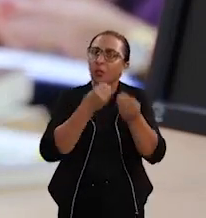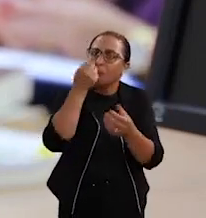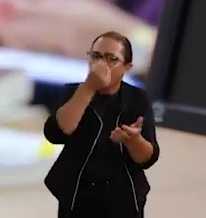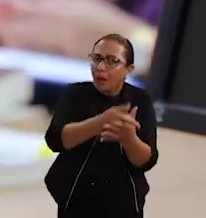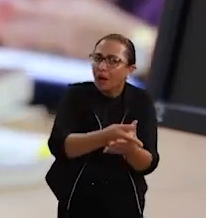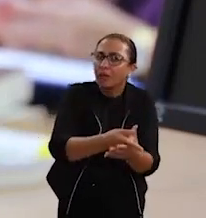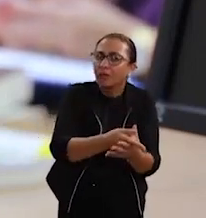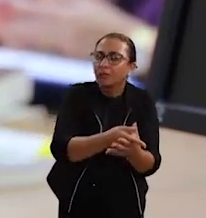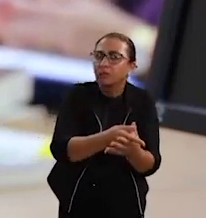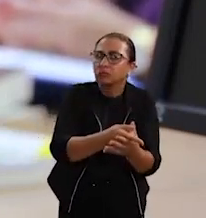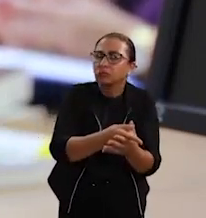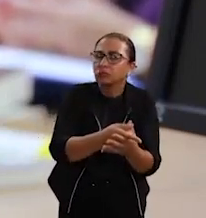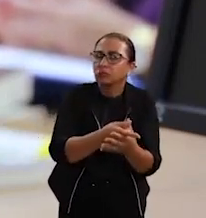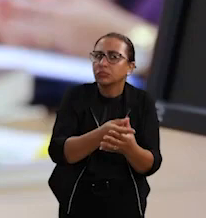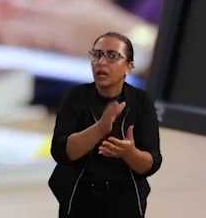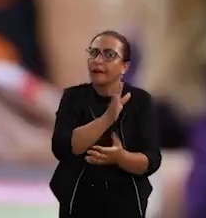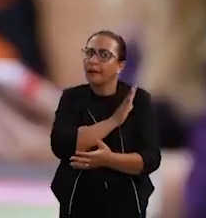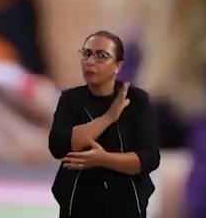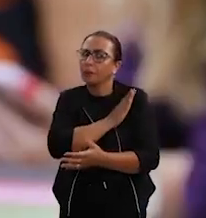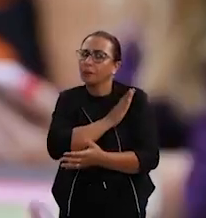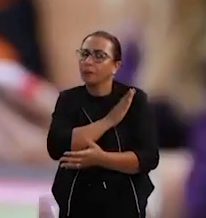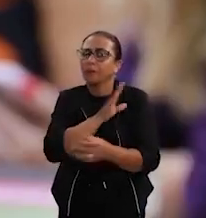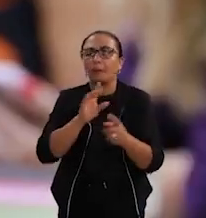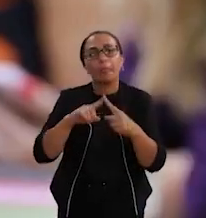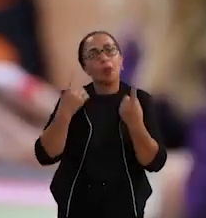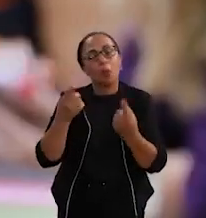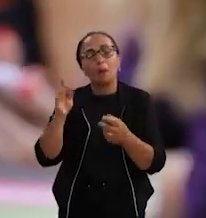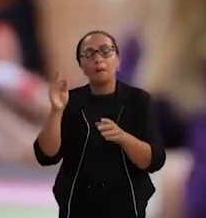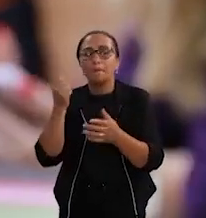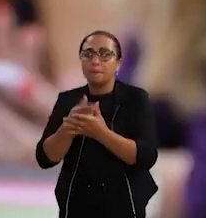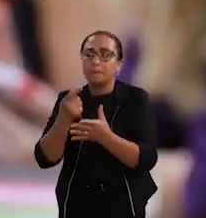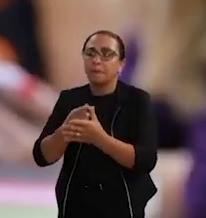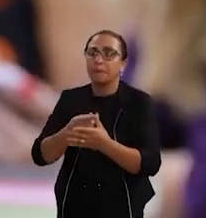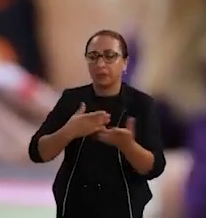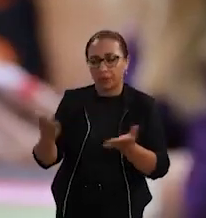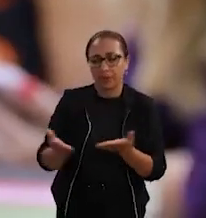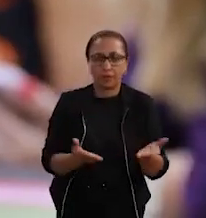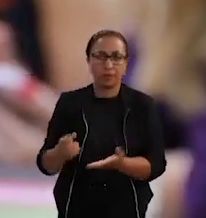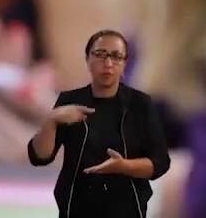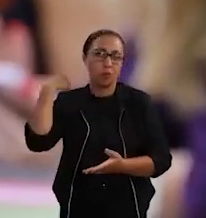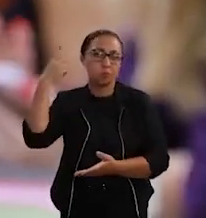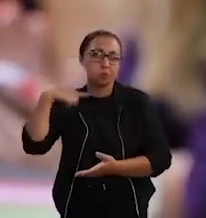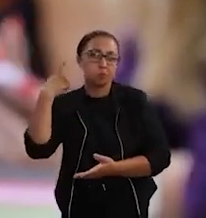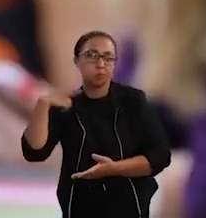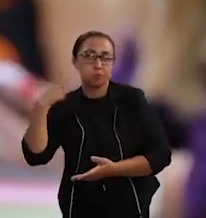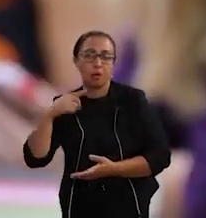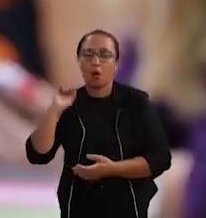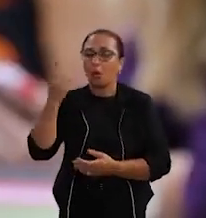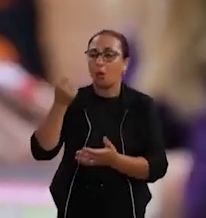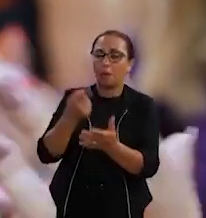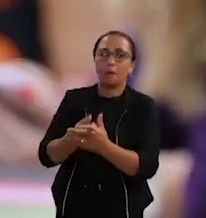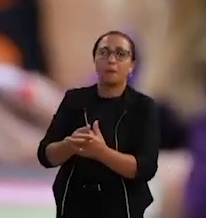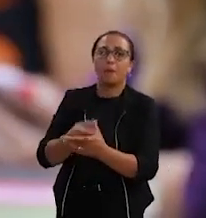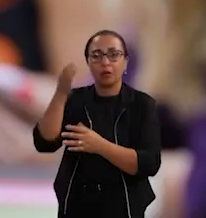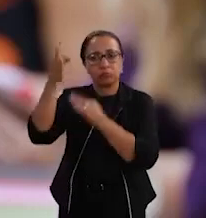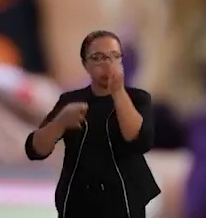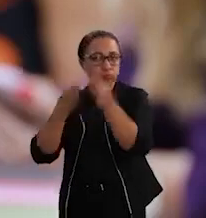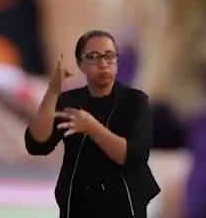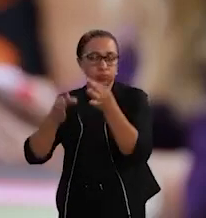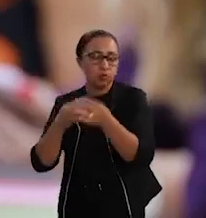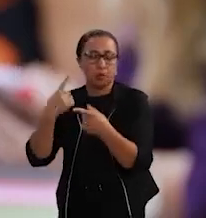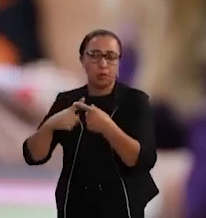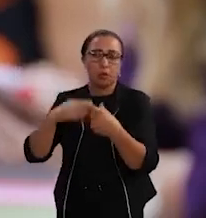que tinham como pagar por ela. Seja pagar pelo serviço de um advogado, seja pagar as